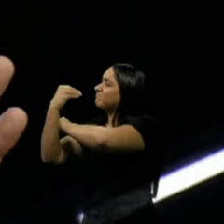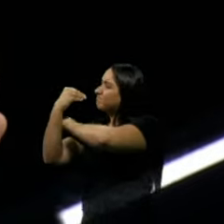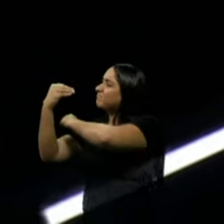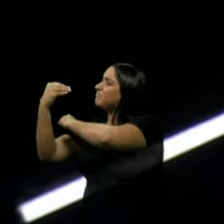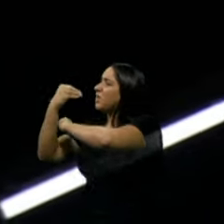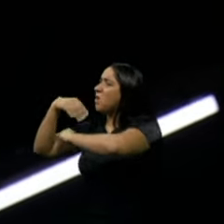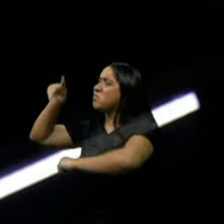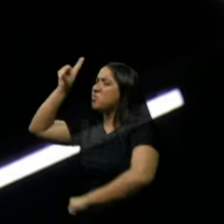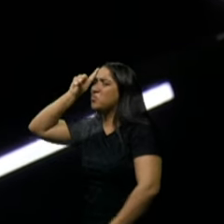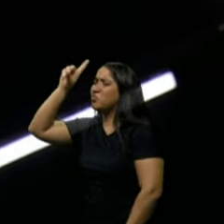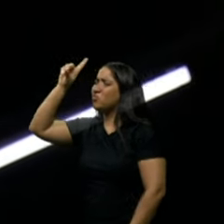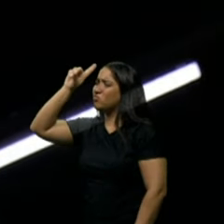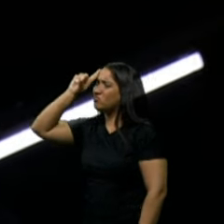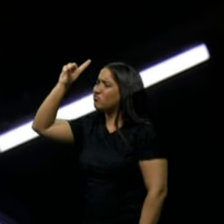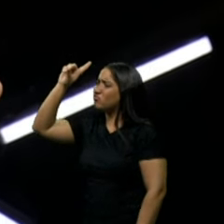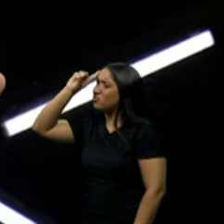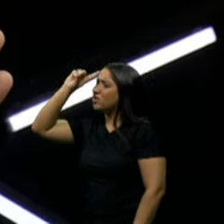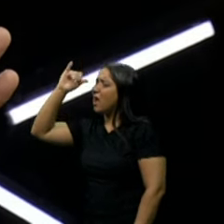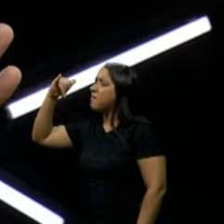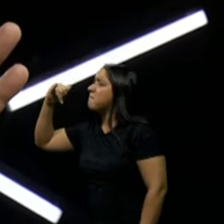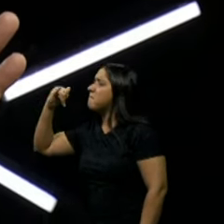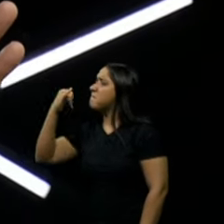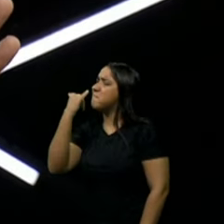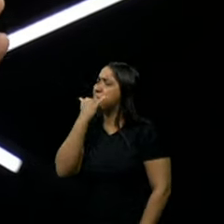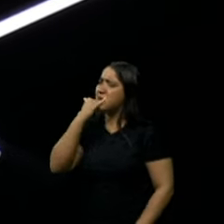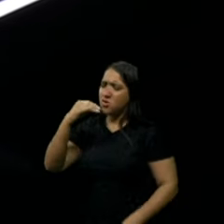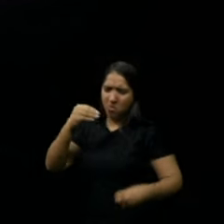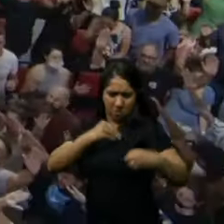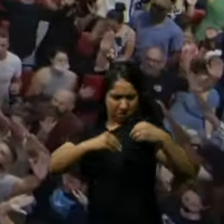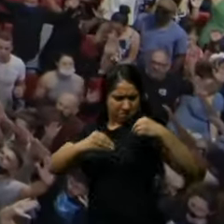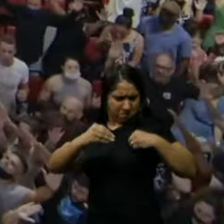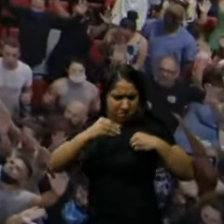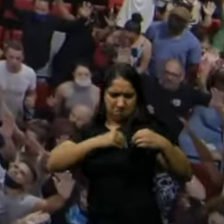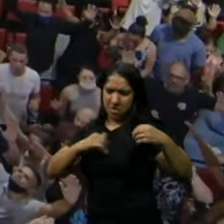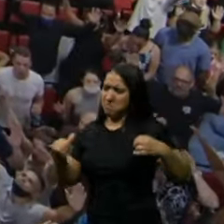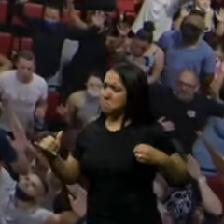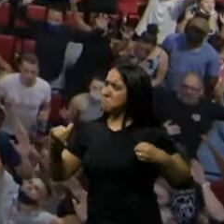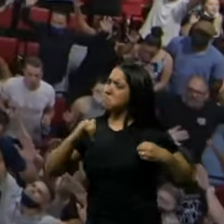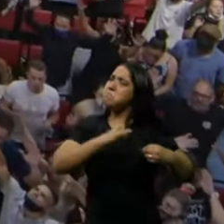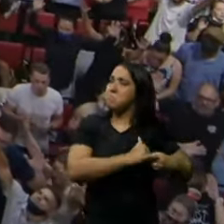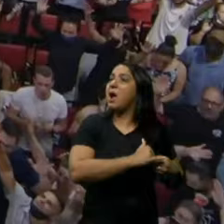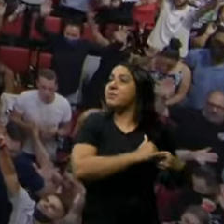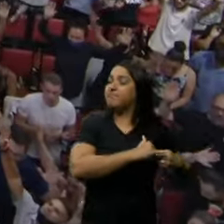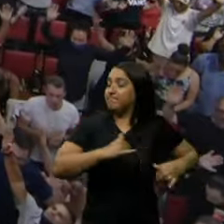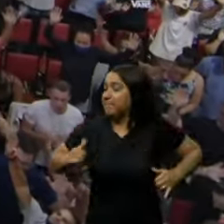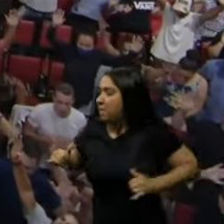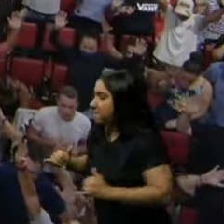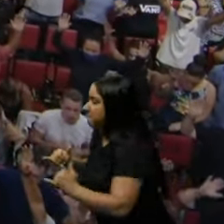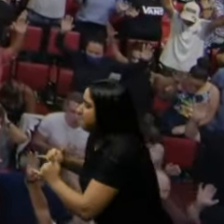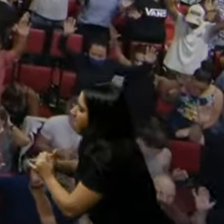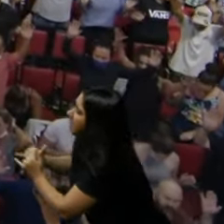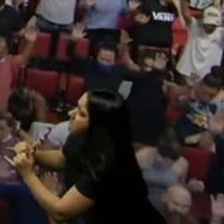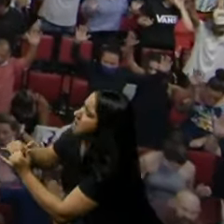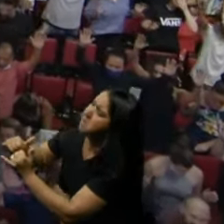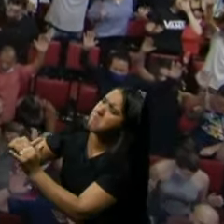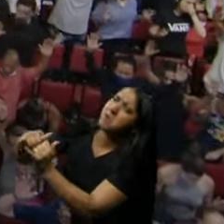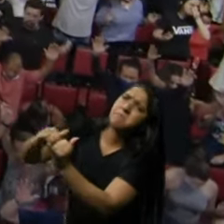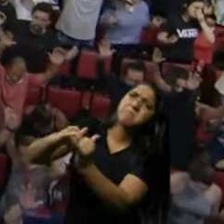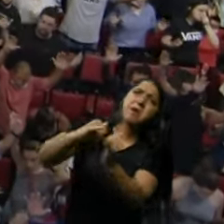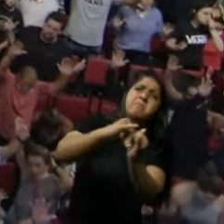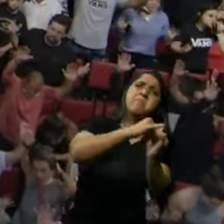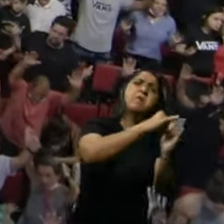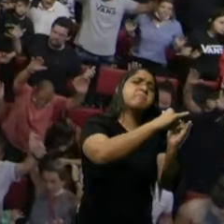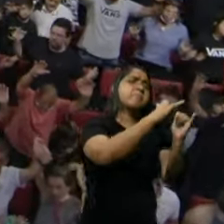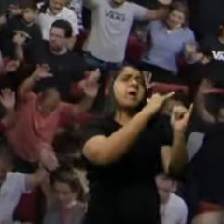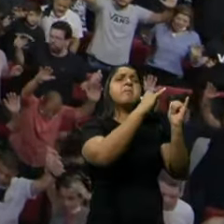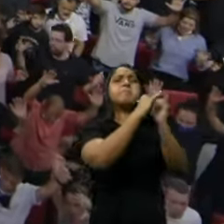nos dai hoje perdoai as nossas dívidas assim como nós perdoamos aos nossos devedores e